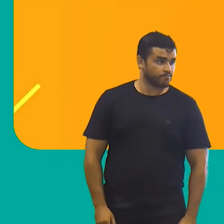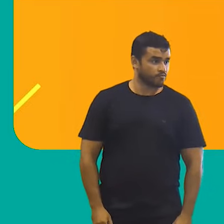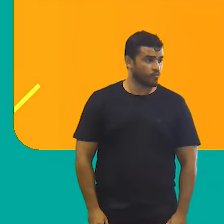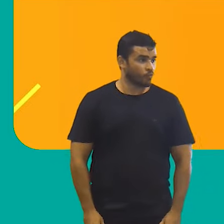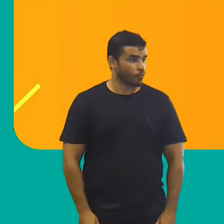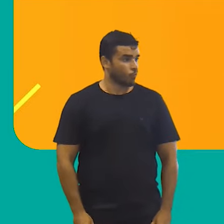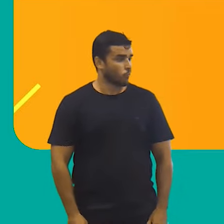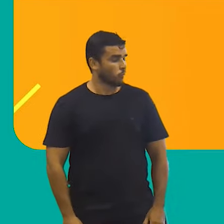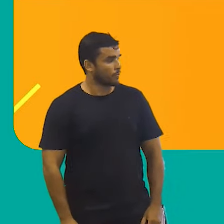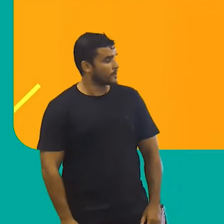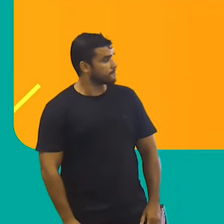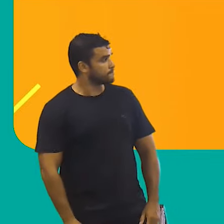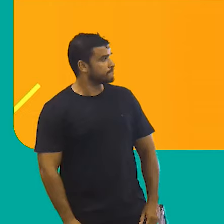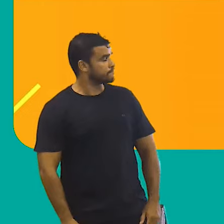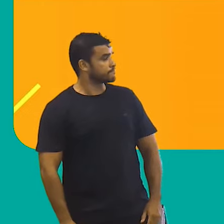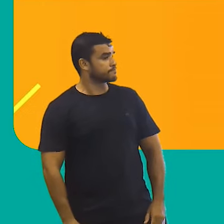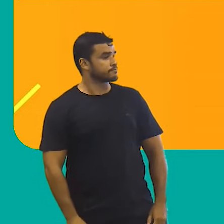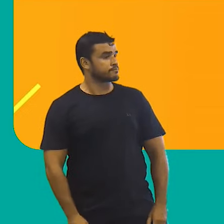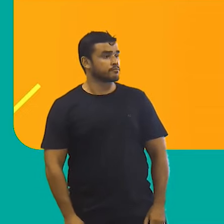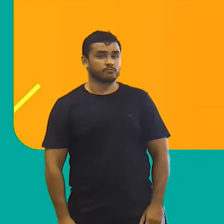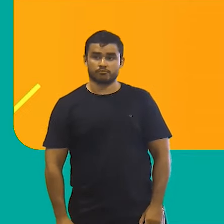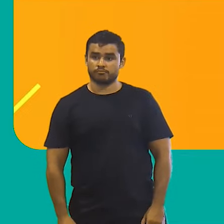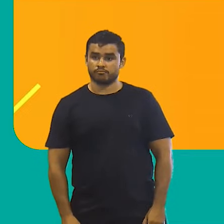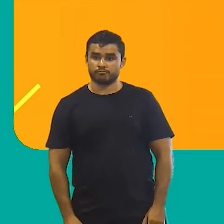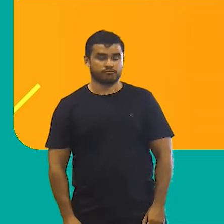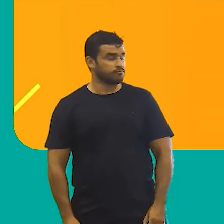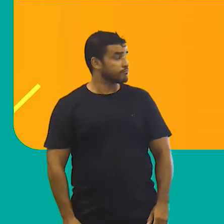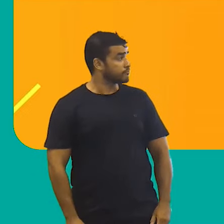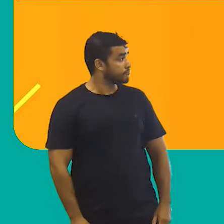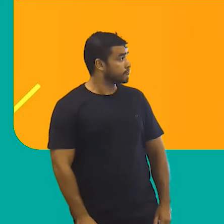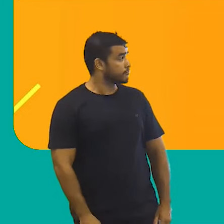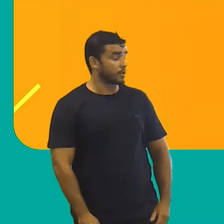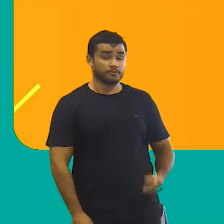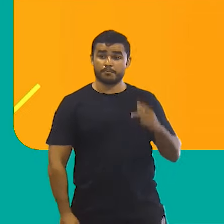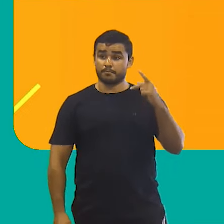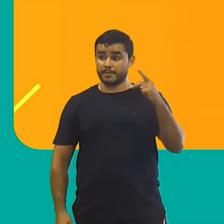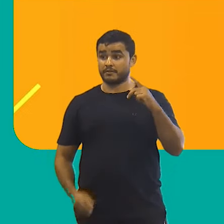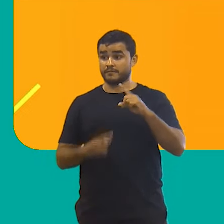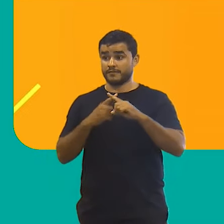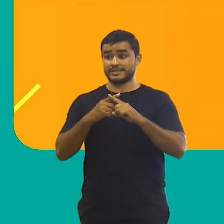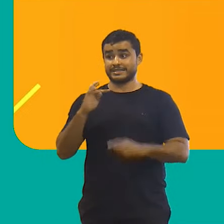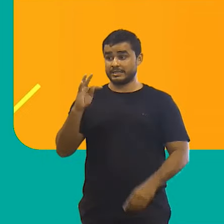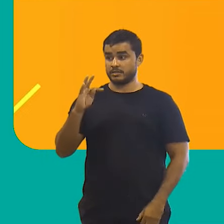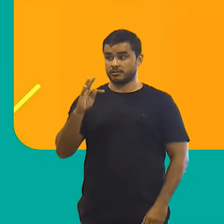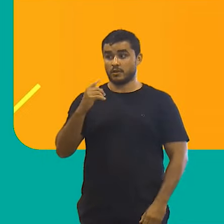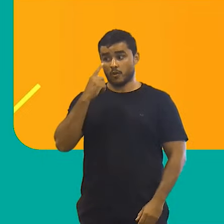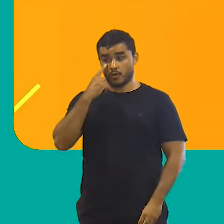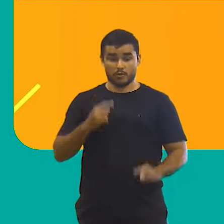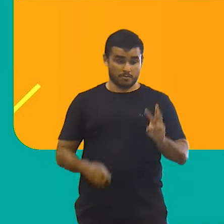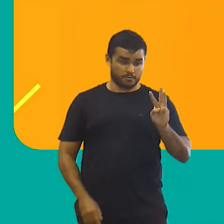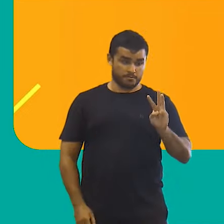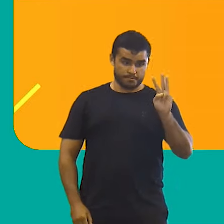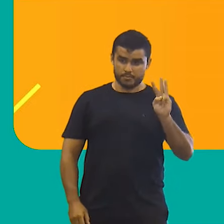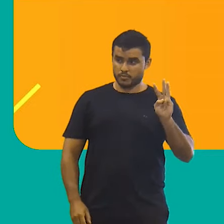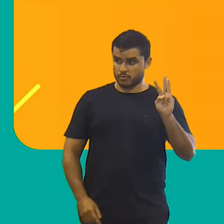Potência vezes tempo. Potência 60 vezes tempo. 8 horas e 30 dias.